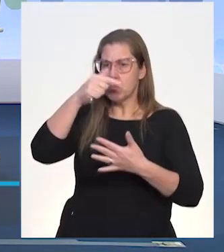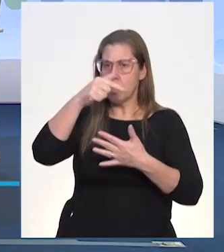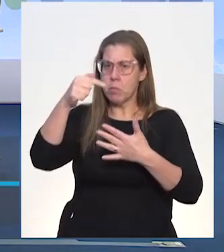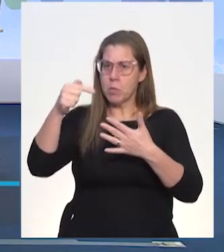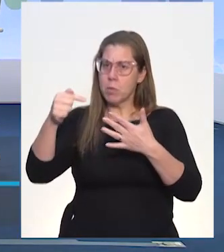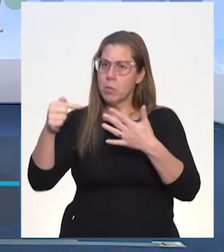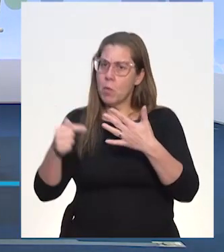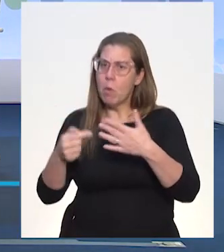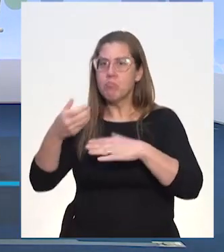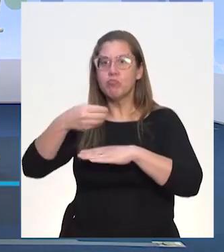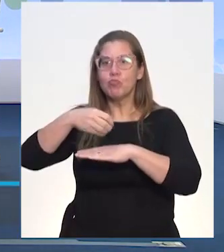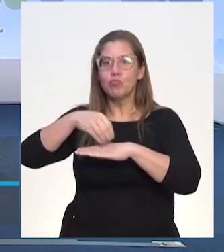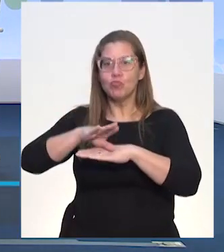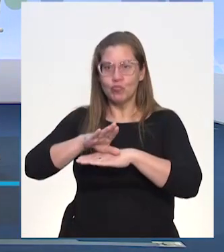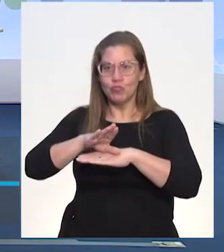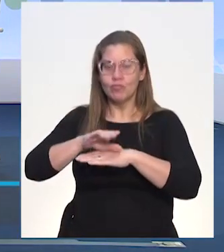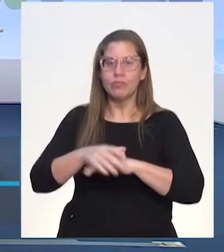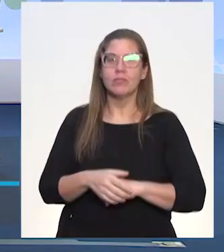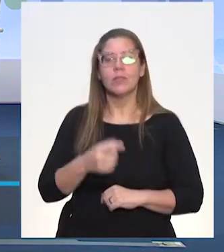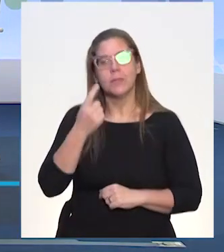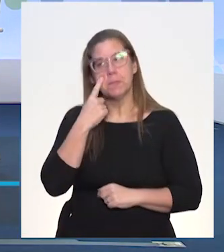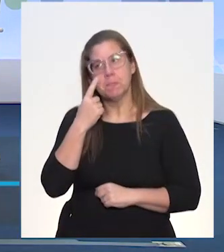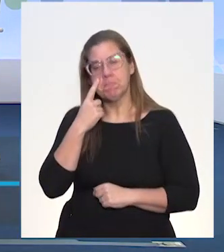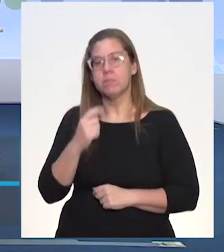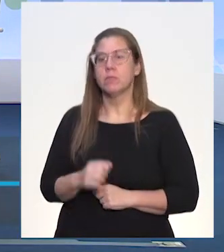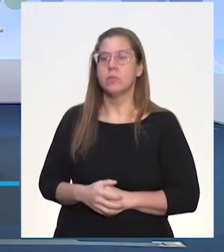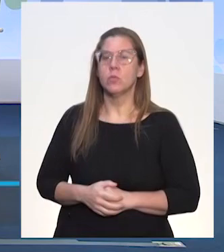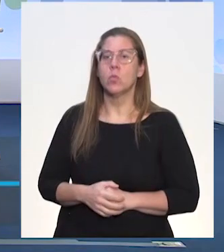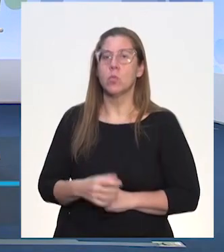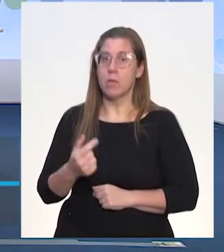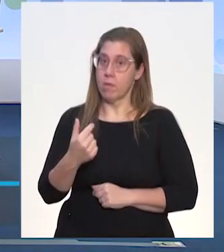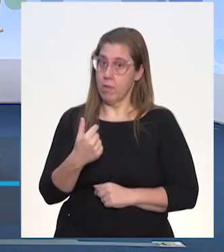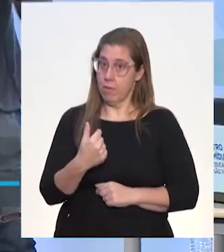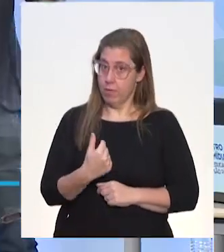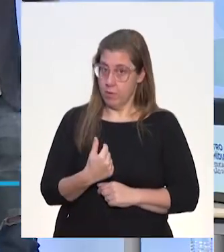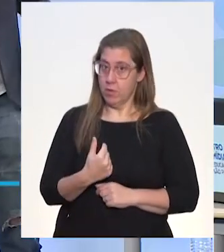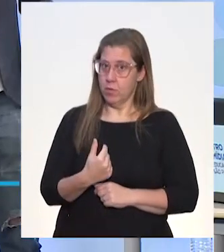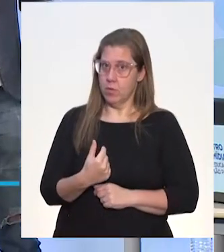dar algumas dicas partindo de um pressuposto de que eu